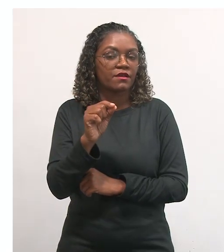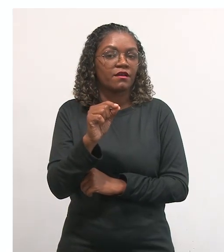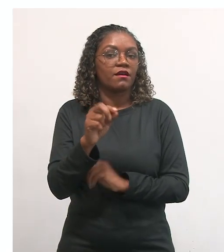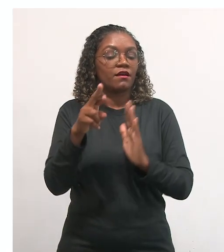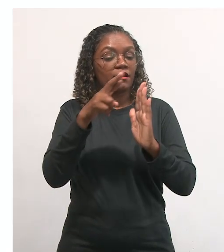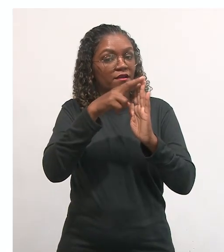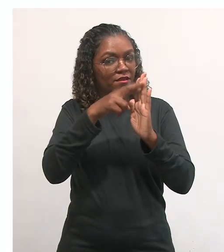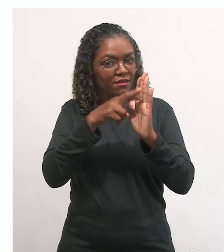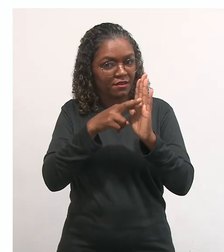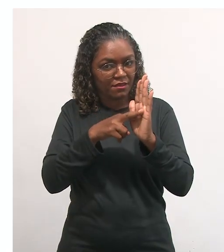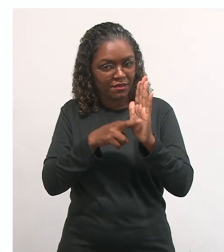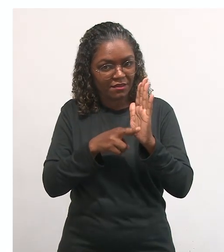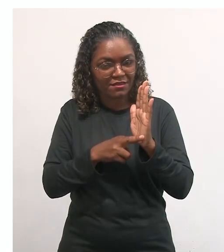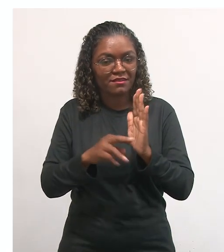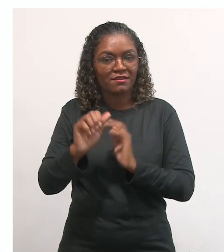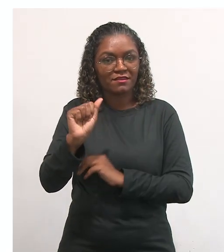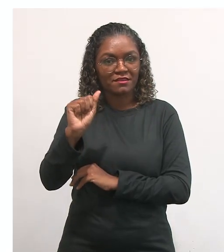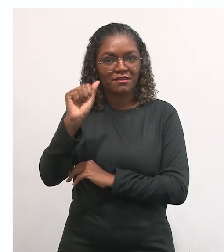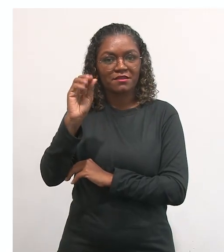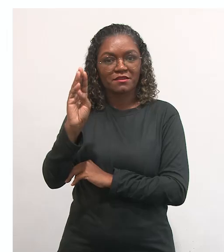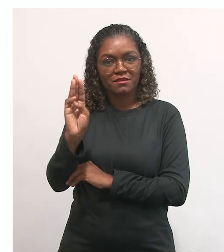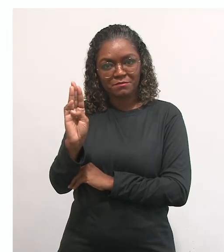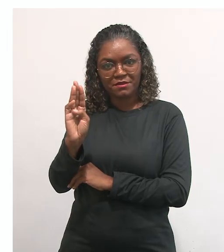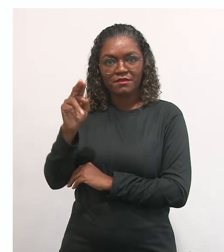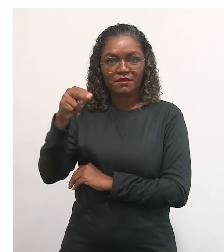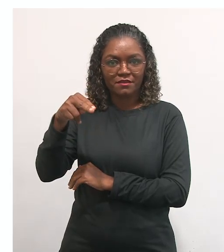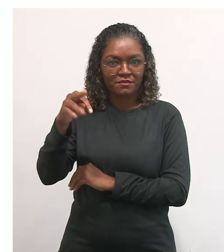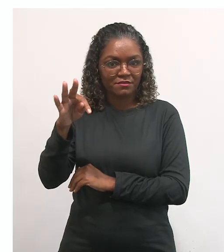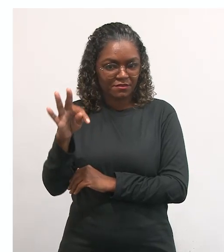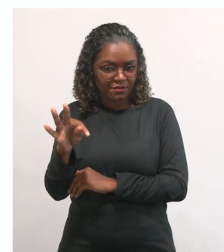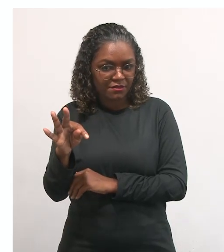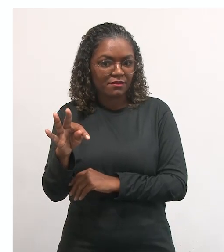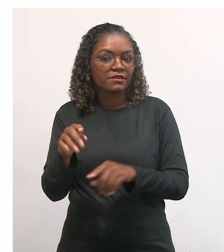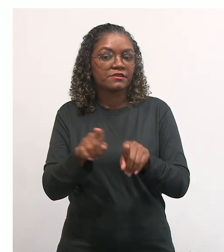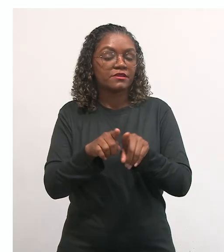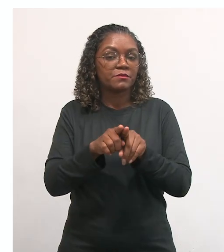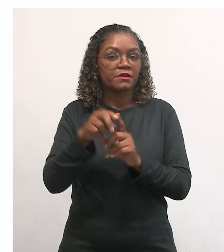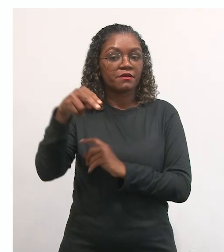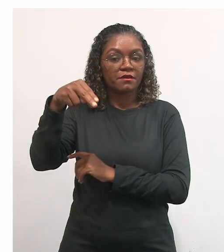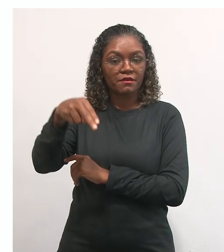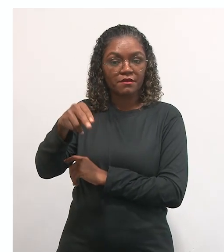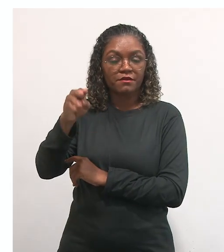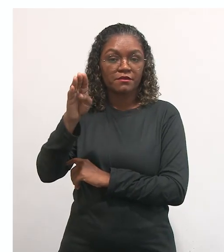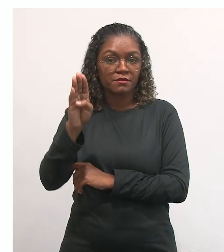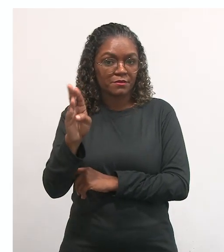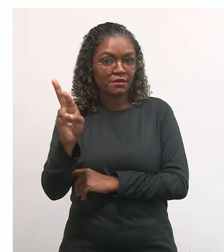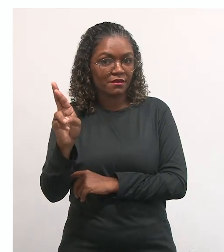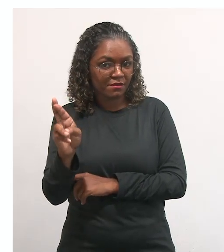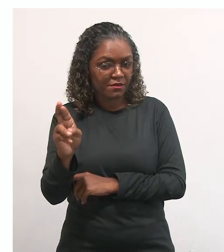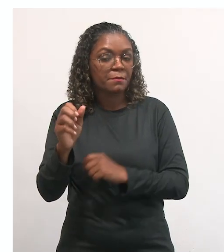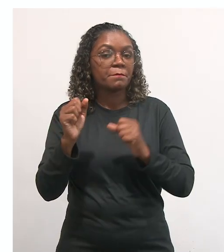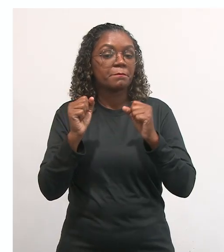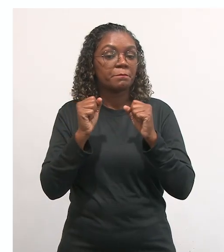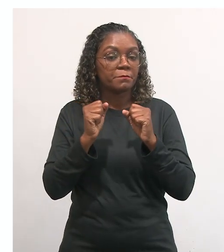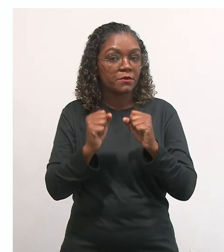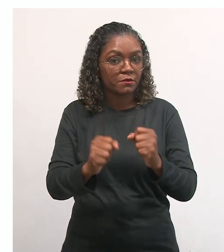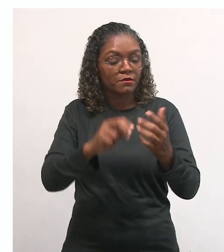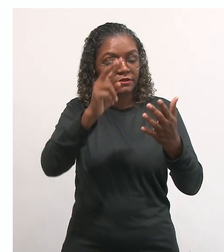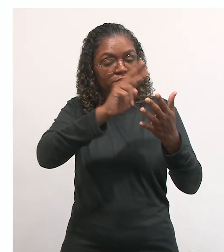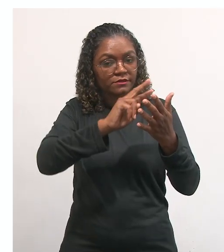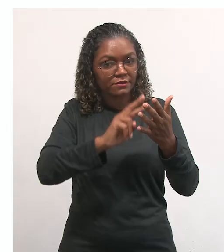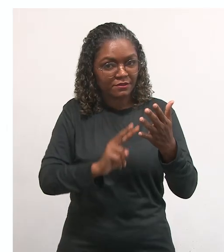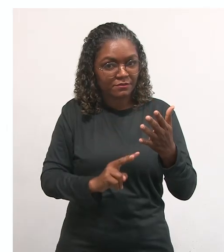nessas normas da bnt e vai nessas NBR normas brasileiras de referências ou normas brasileiras regulamentadoras